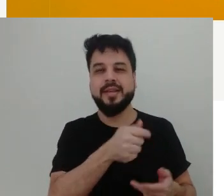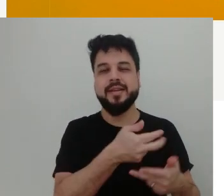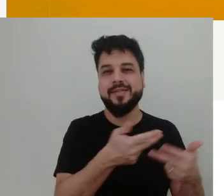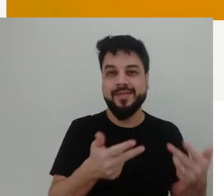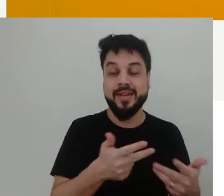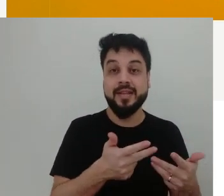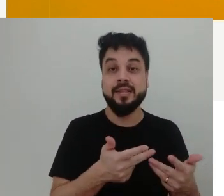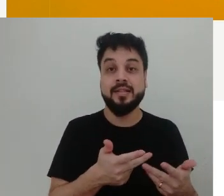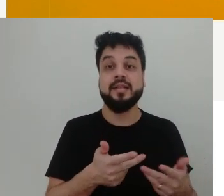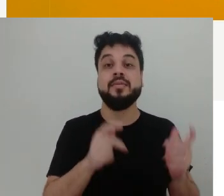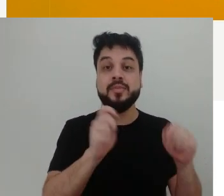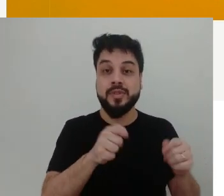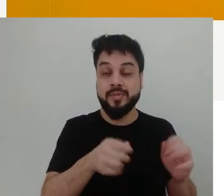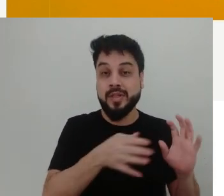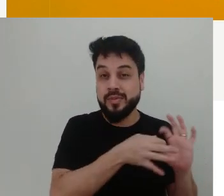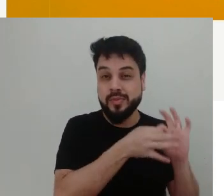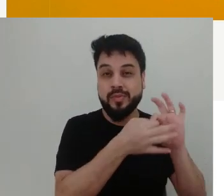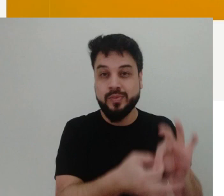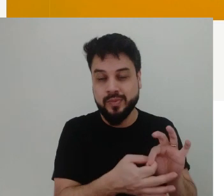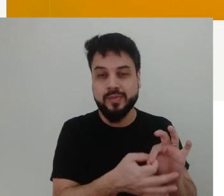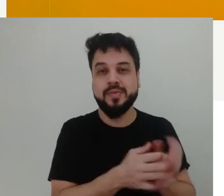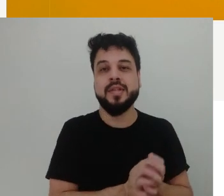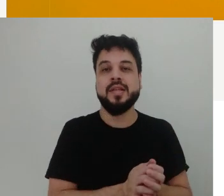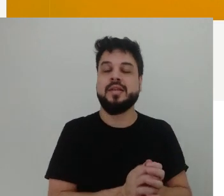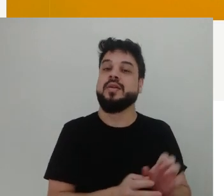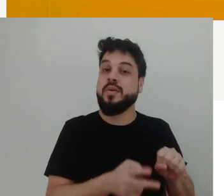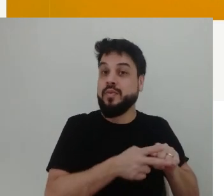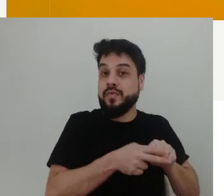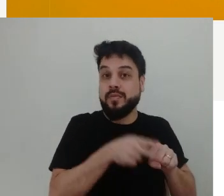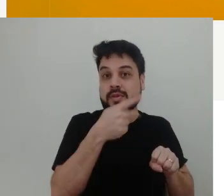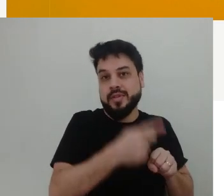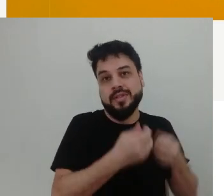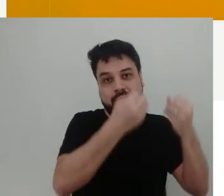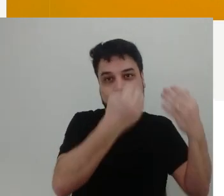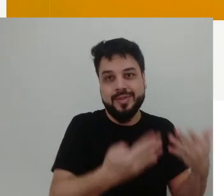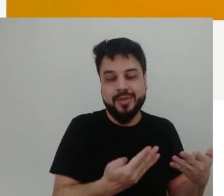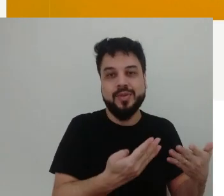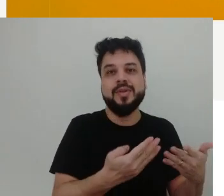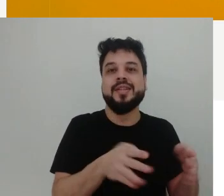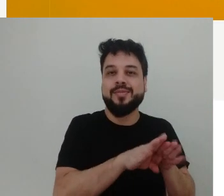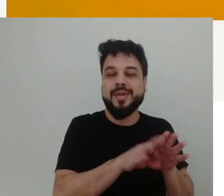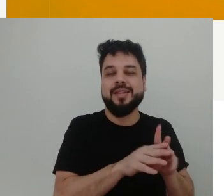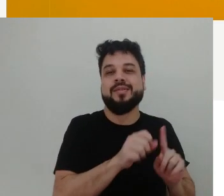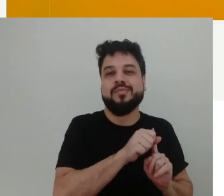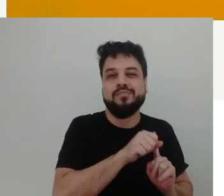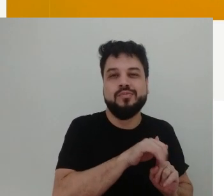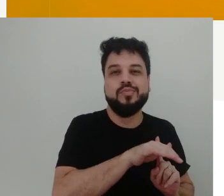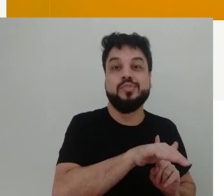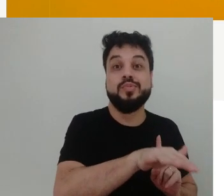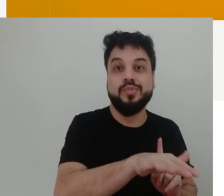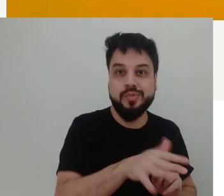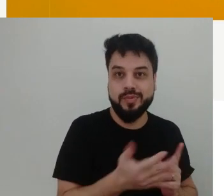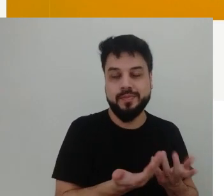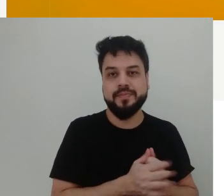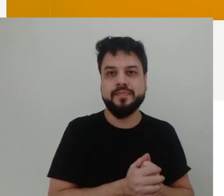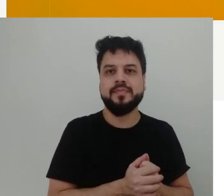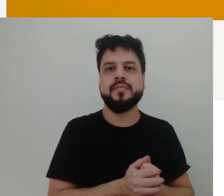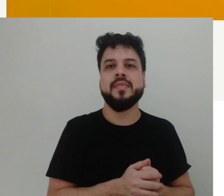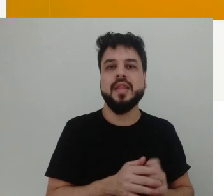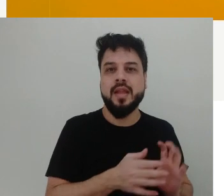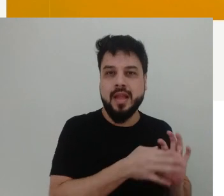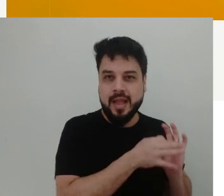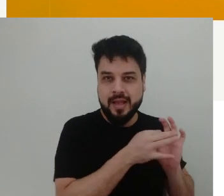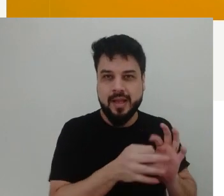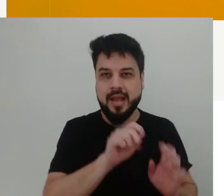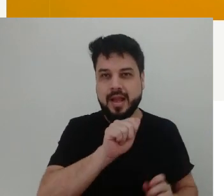saio muito contente, acho que tivemos uma conversa muito rica. Mas agora, então, eu fecho o meu microfone e vamos ver